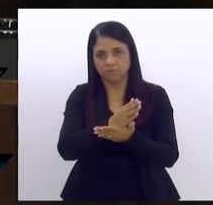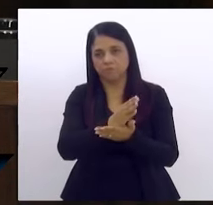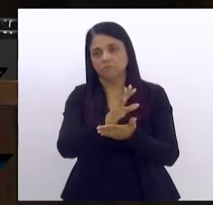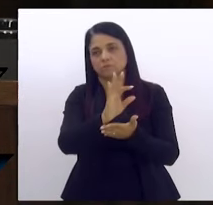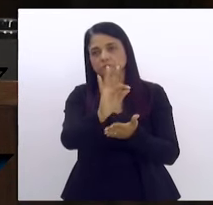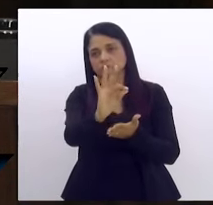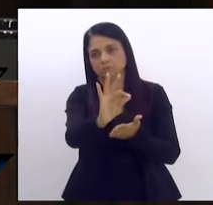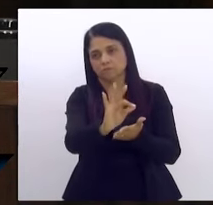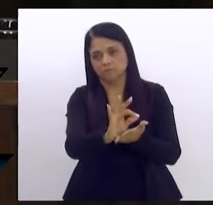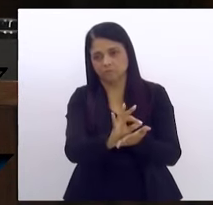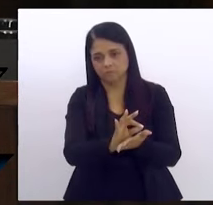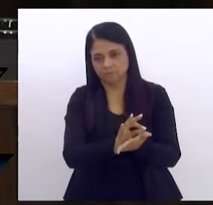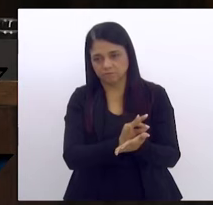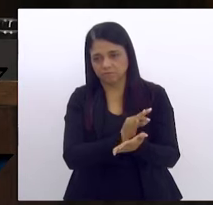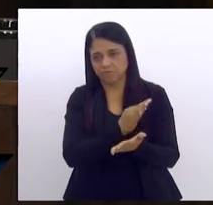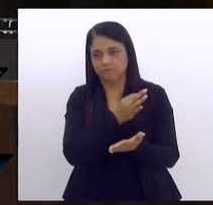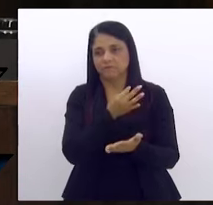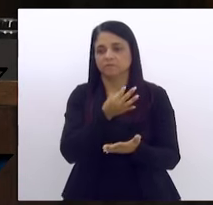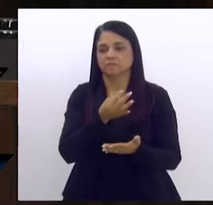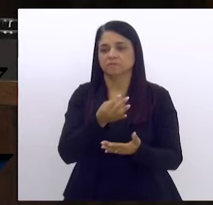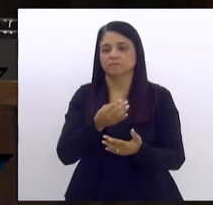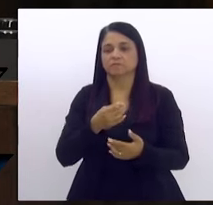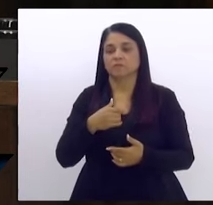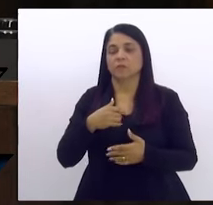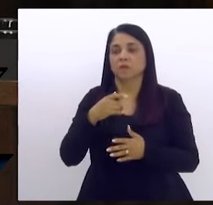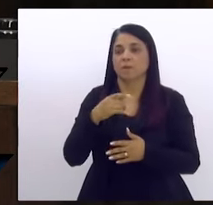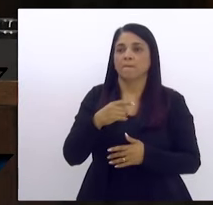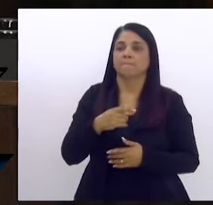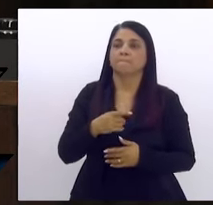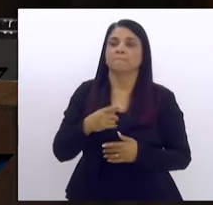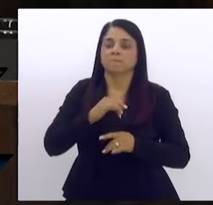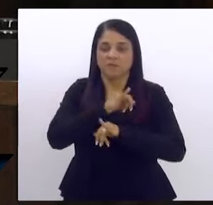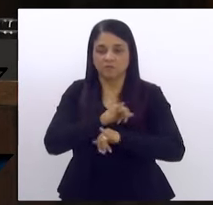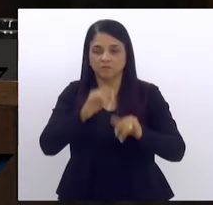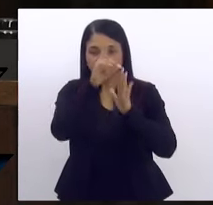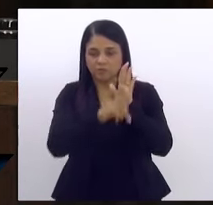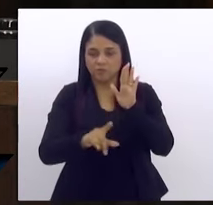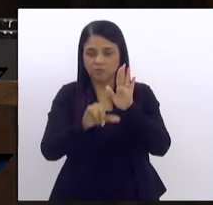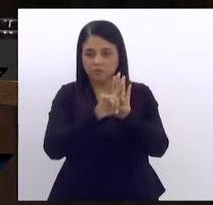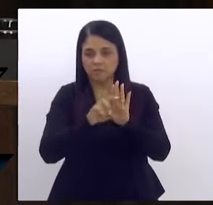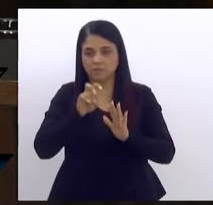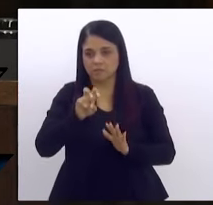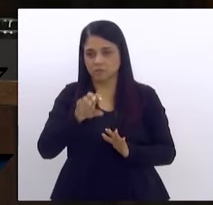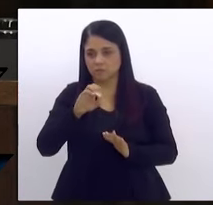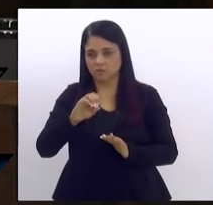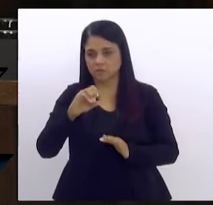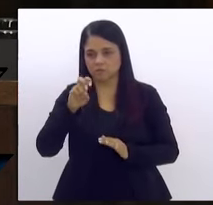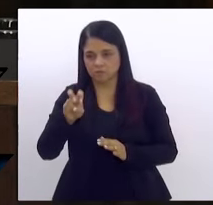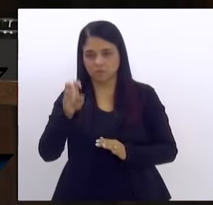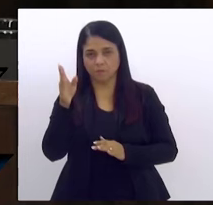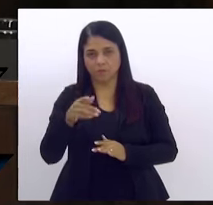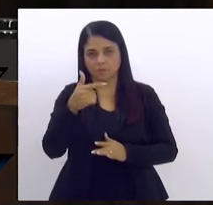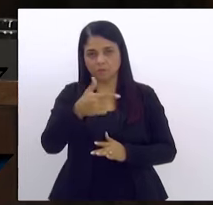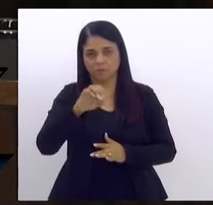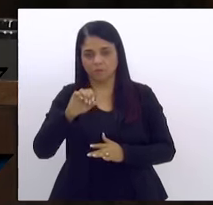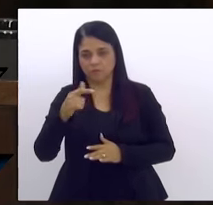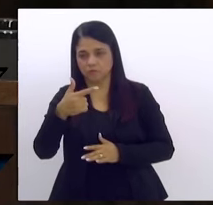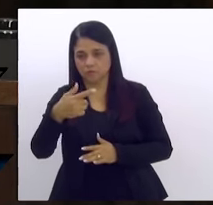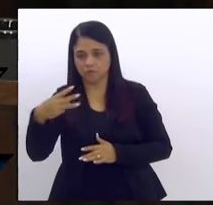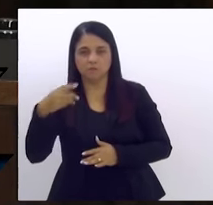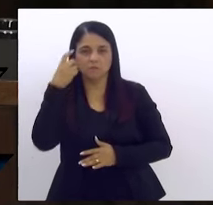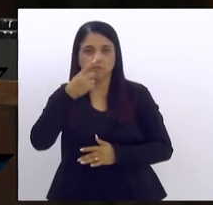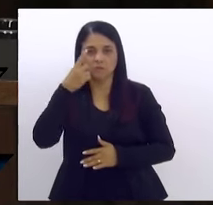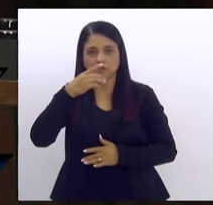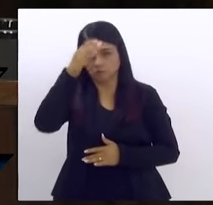permanece como estão, aprovado, vai autógrafo. Anuncio, projeto de lei 505/2023, de autoria